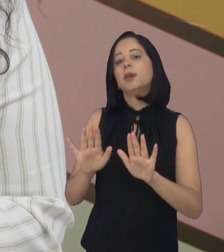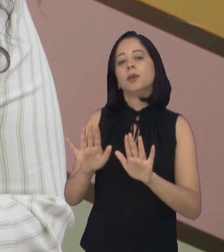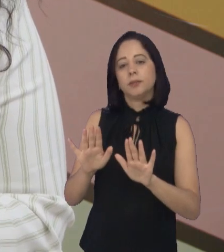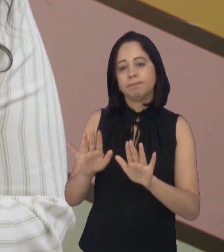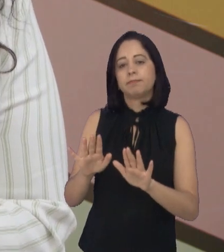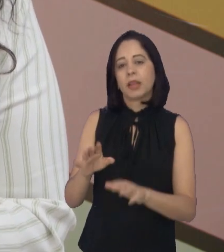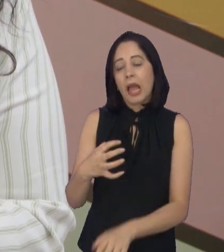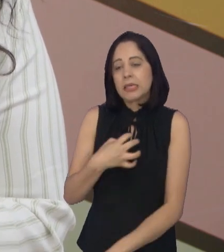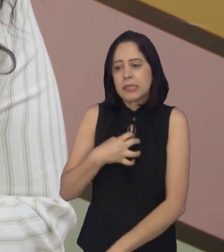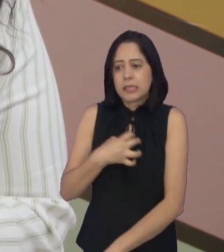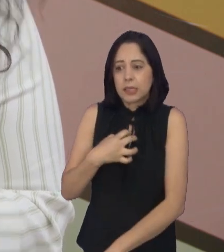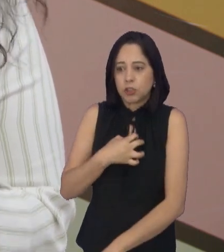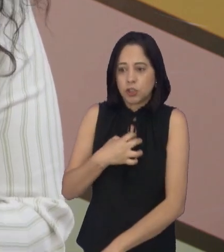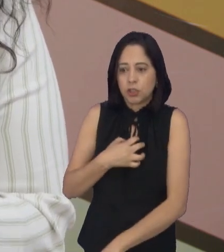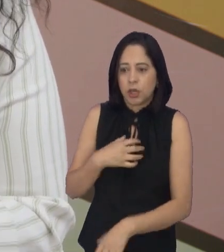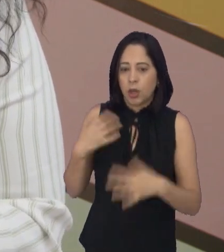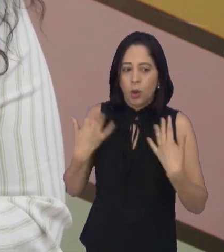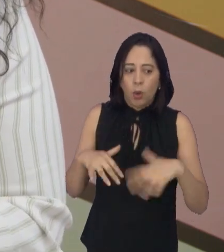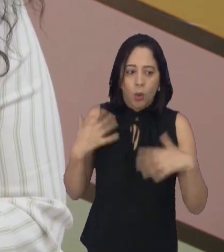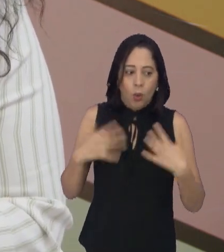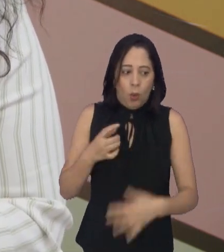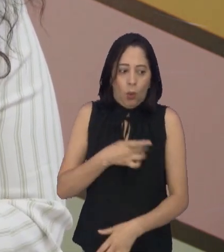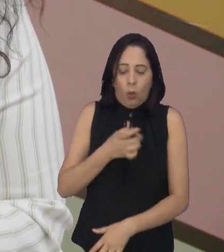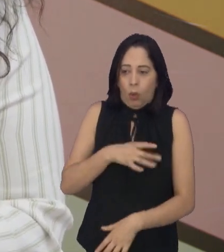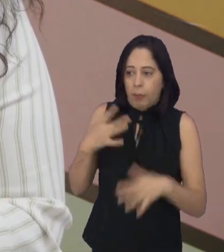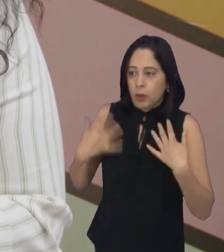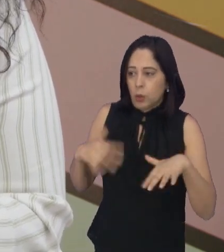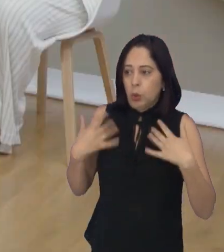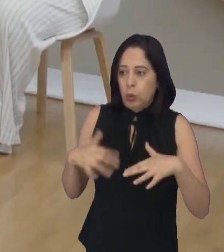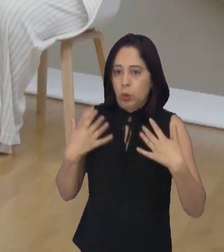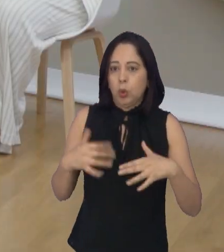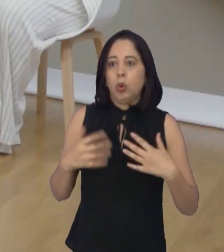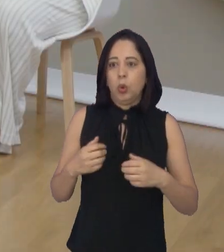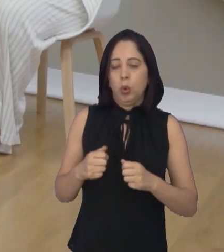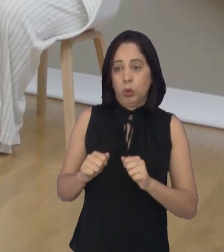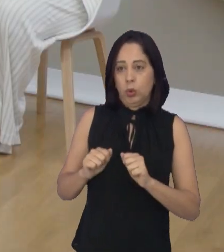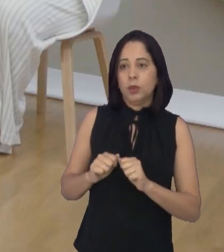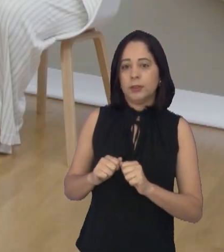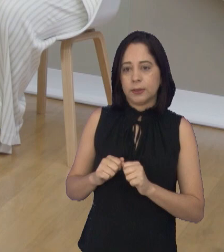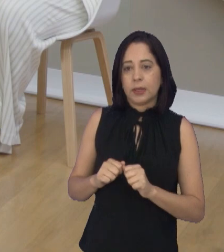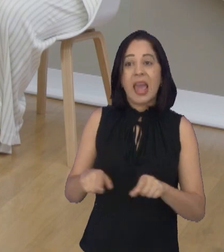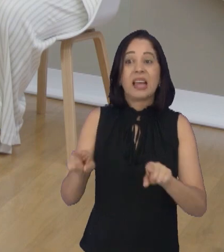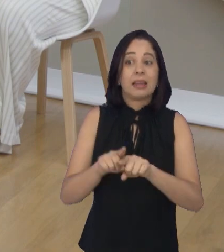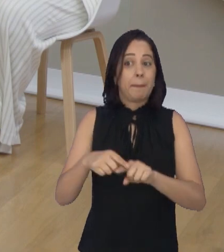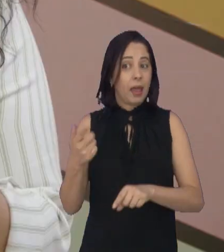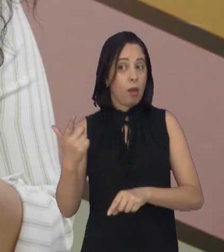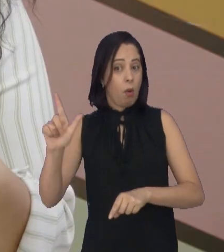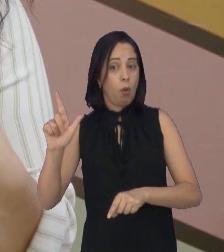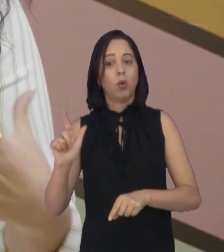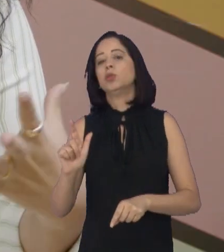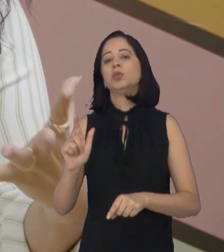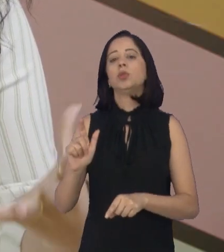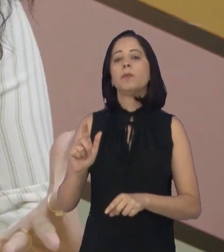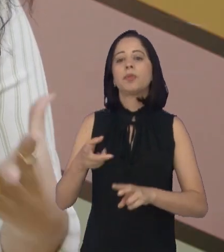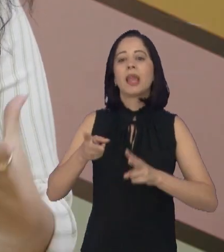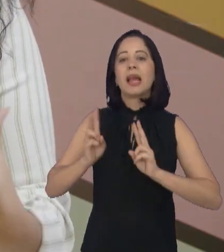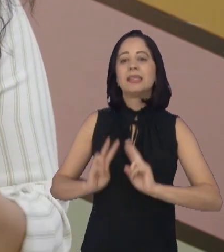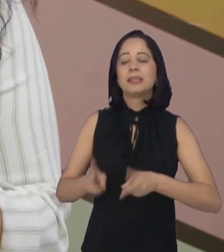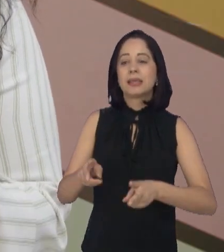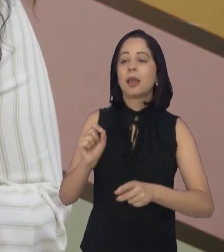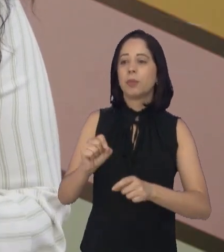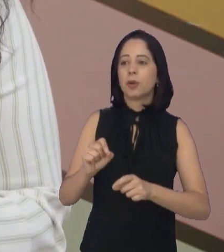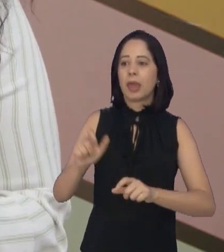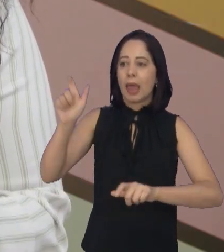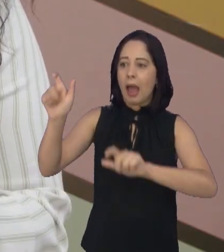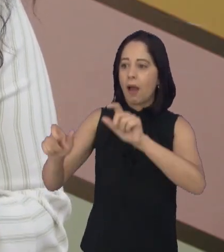sentir a crise mesmo, por assim dizer. Outra forma que pode vir a acontecer é por você sempre ouvir de